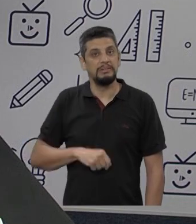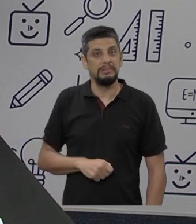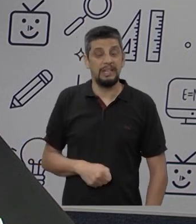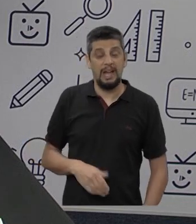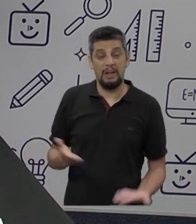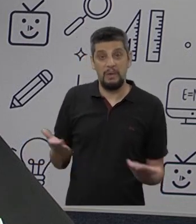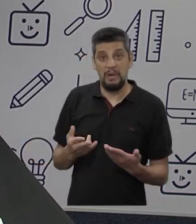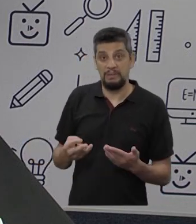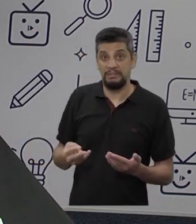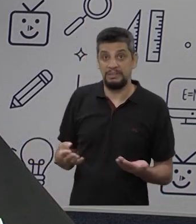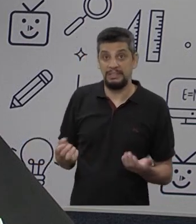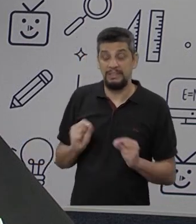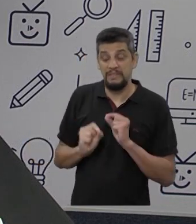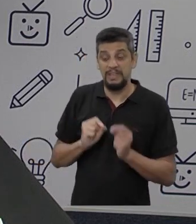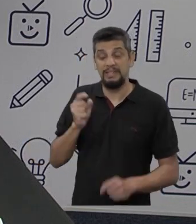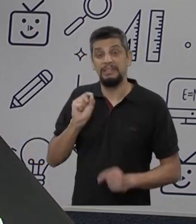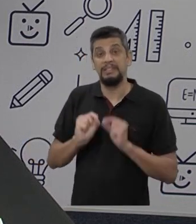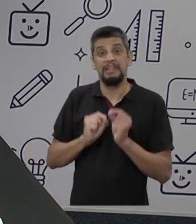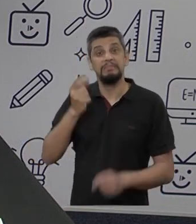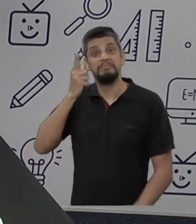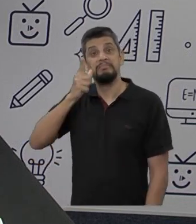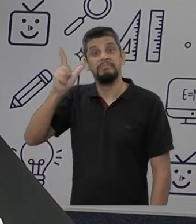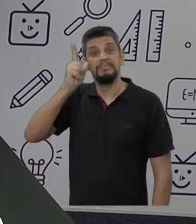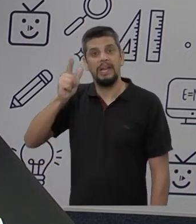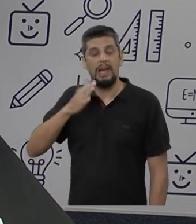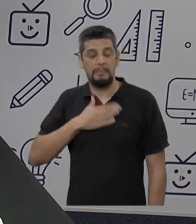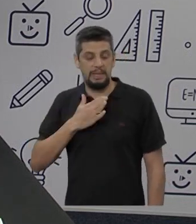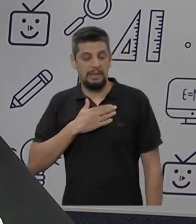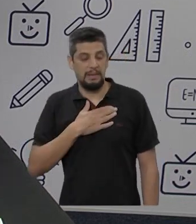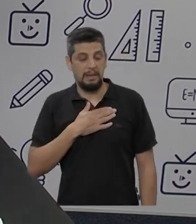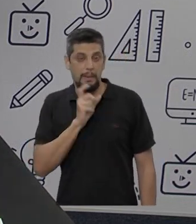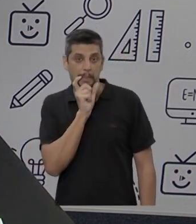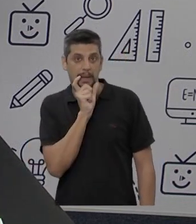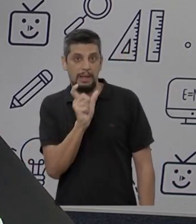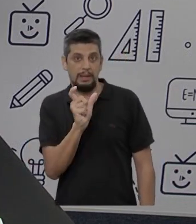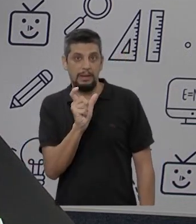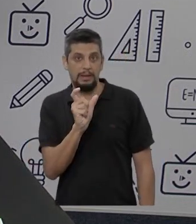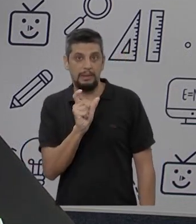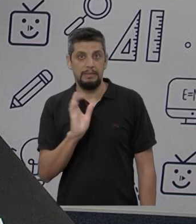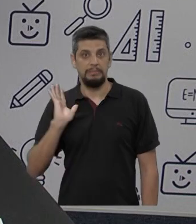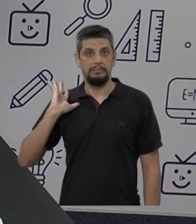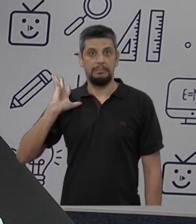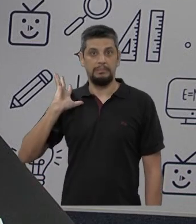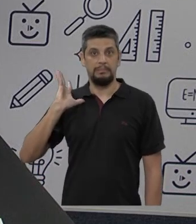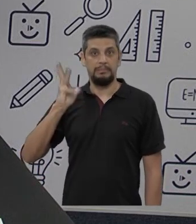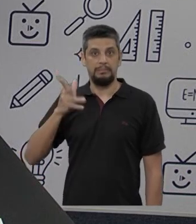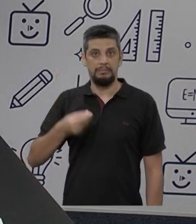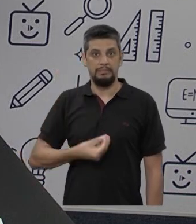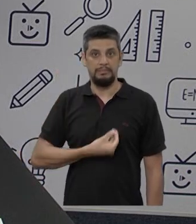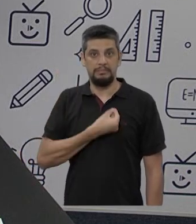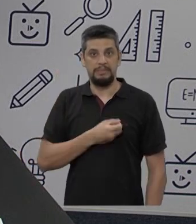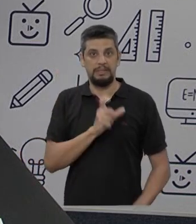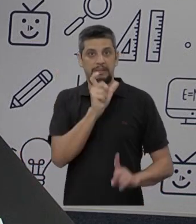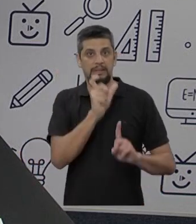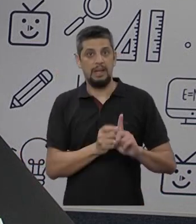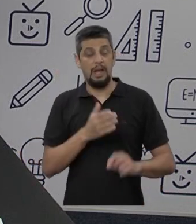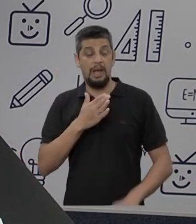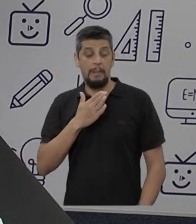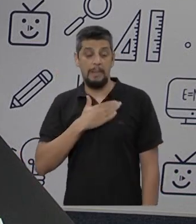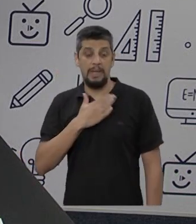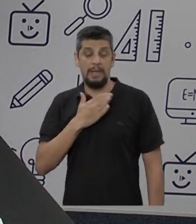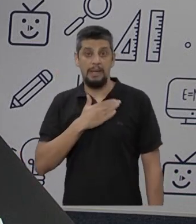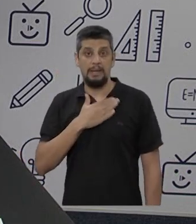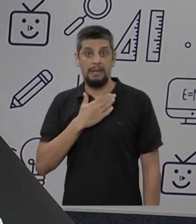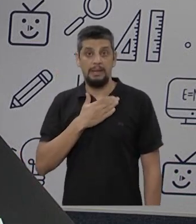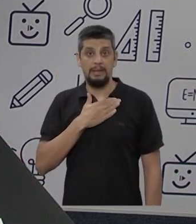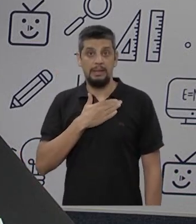rodada também. Agora vamos ver quem vai ganhar. A minha palavra é biografia. E a sua? A